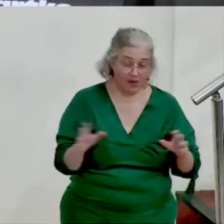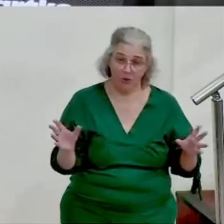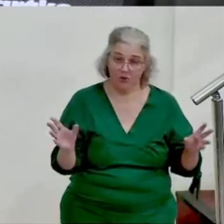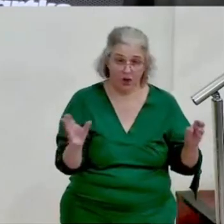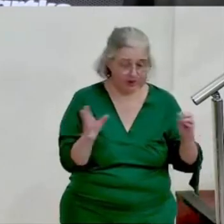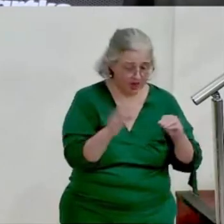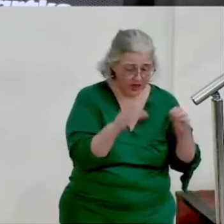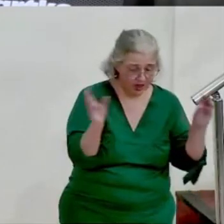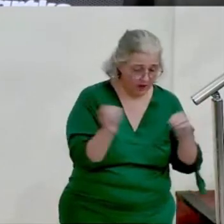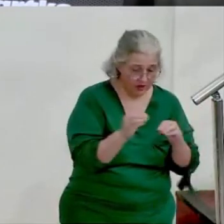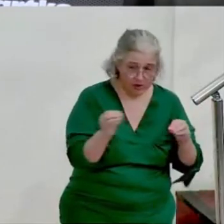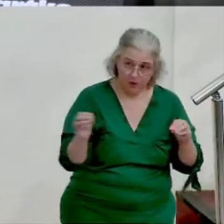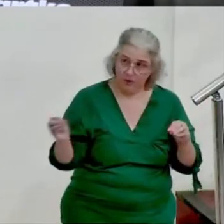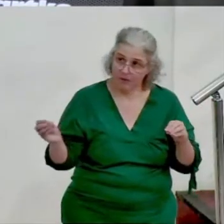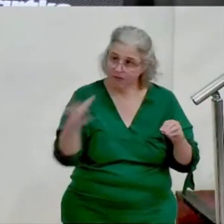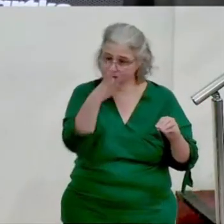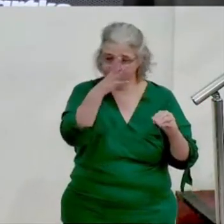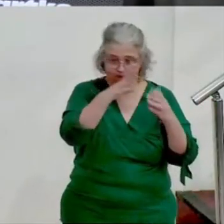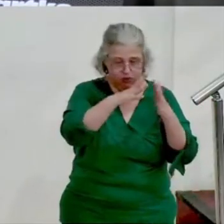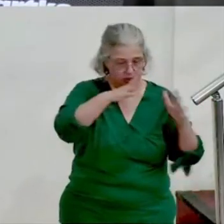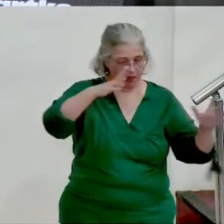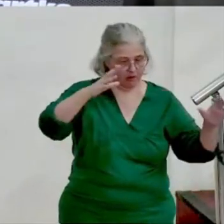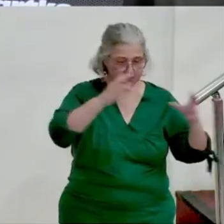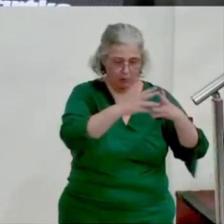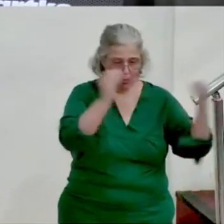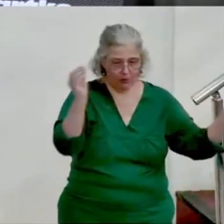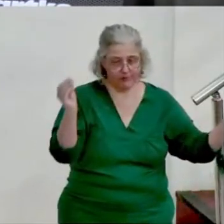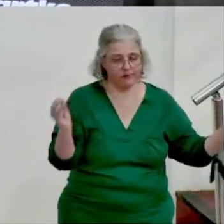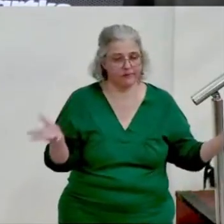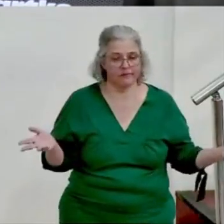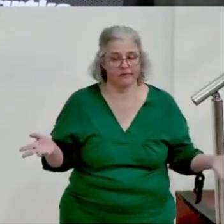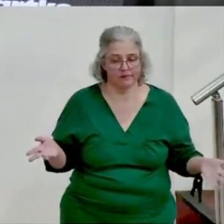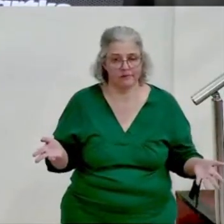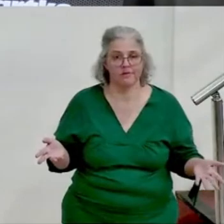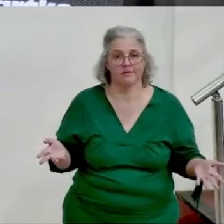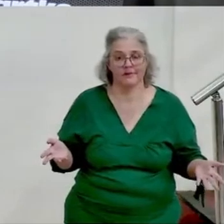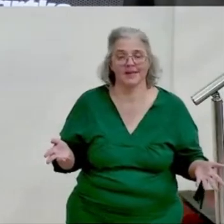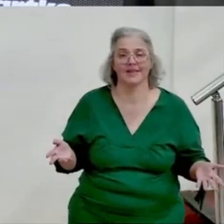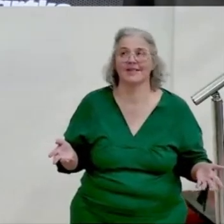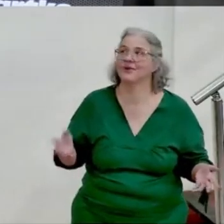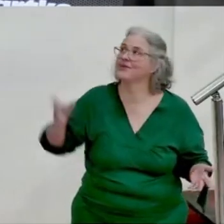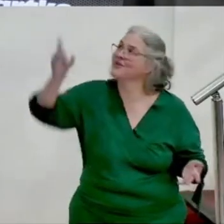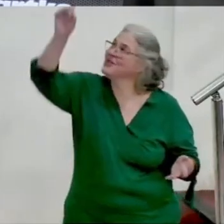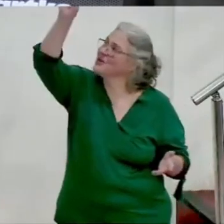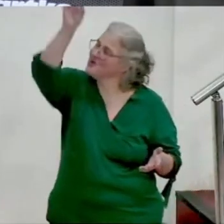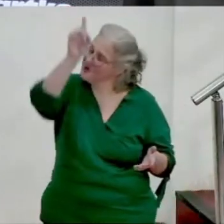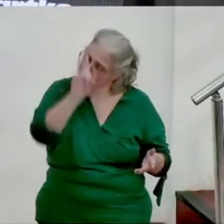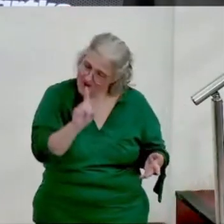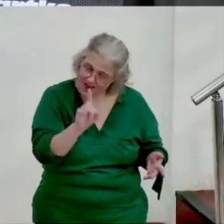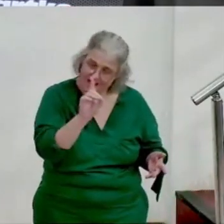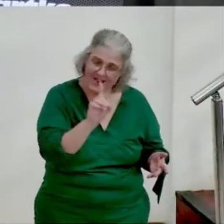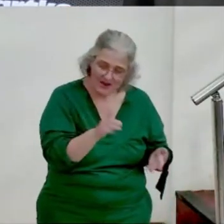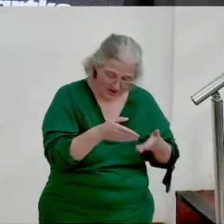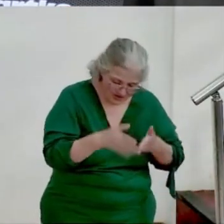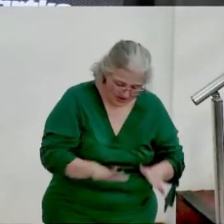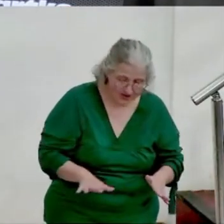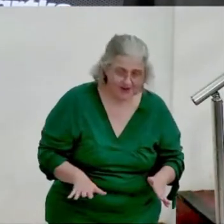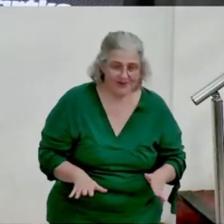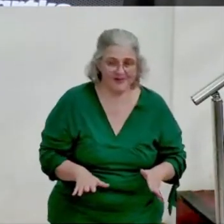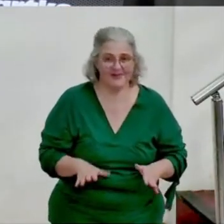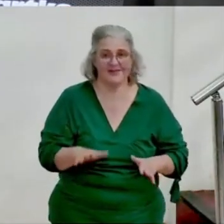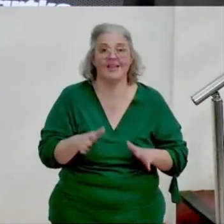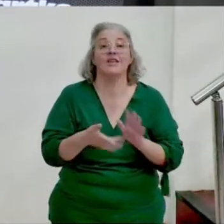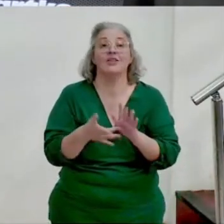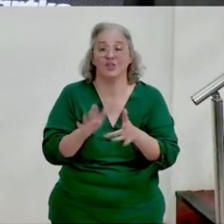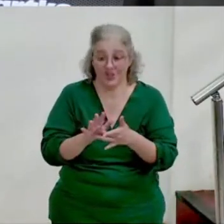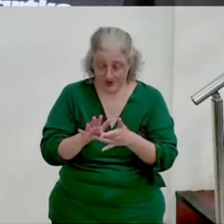Jesus Cristo, que é o Verbo encarnado, Deus entre os homens. E Jesus brilhou na história